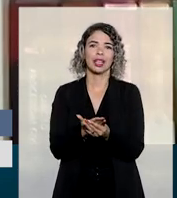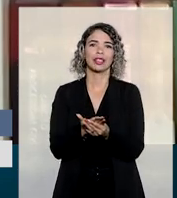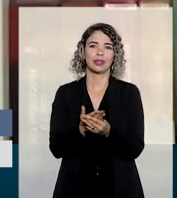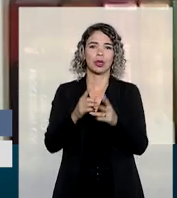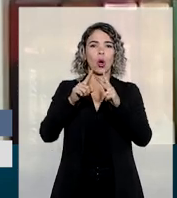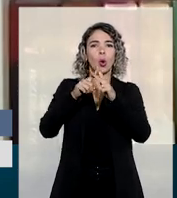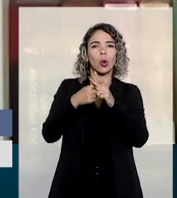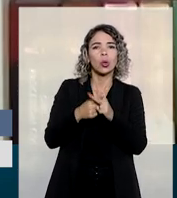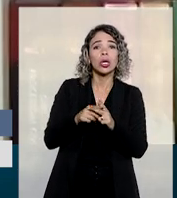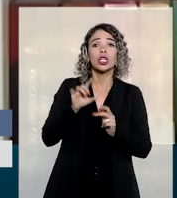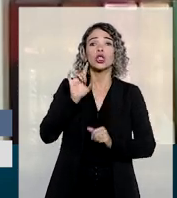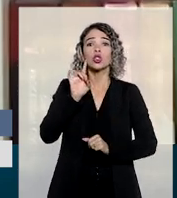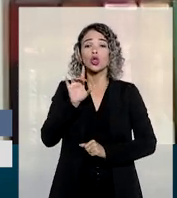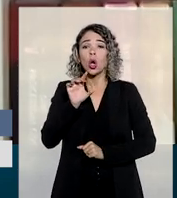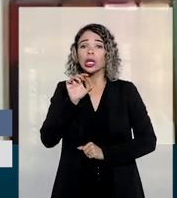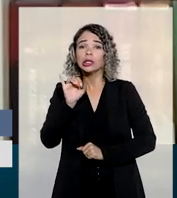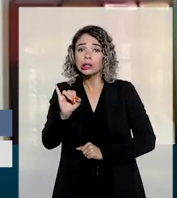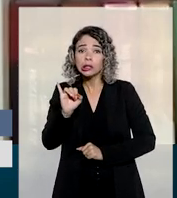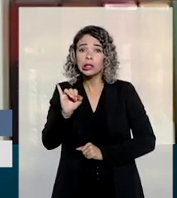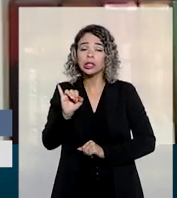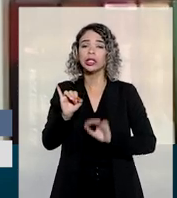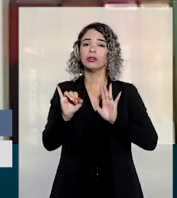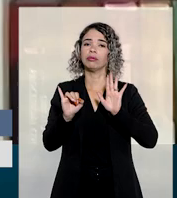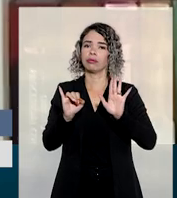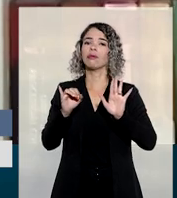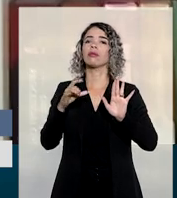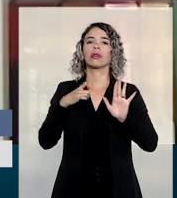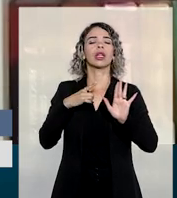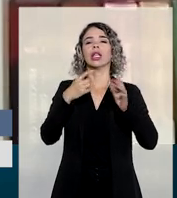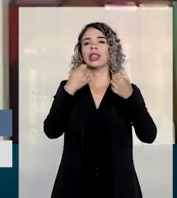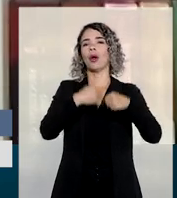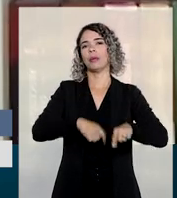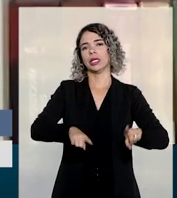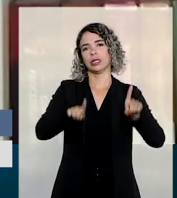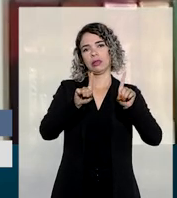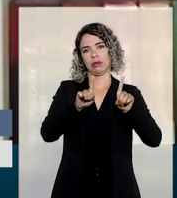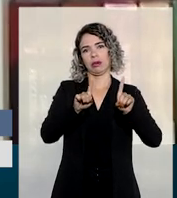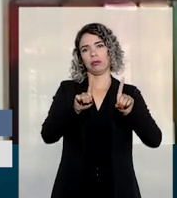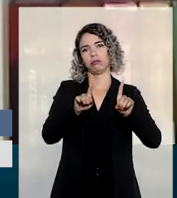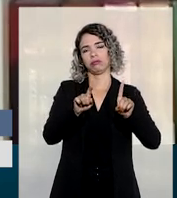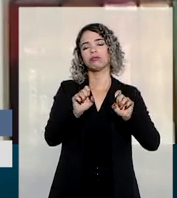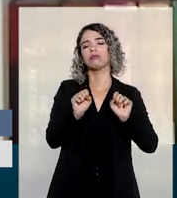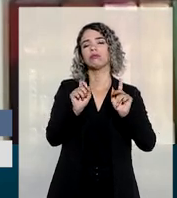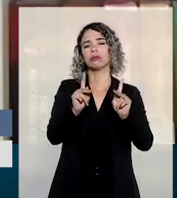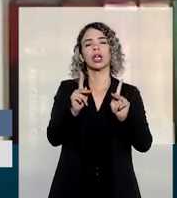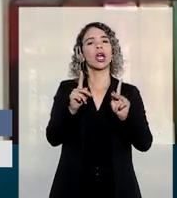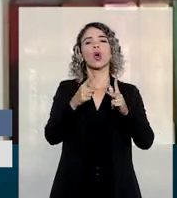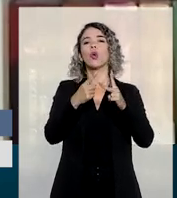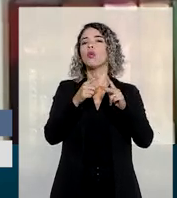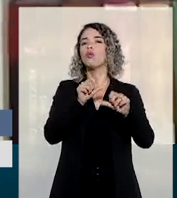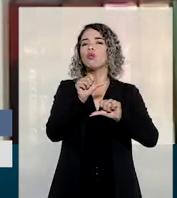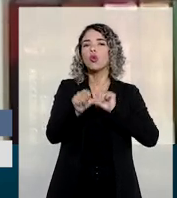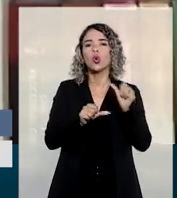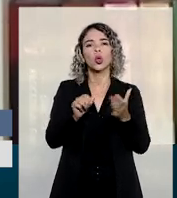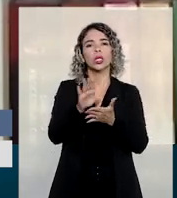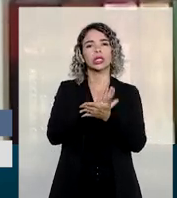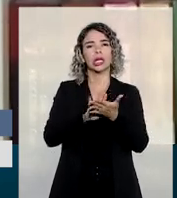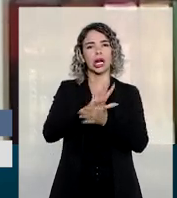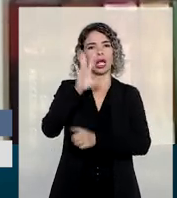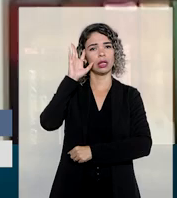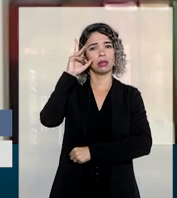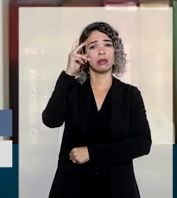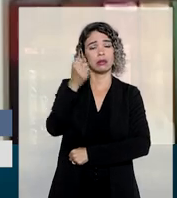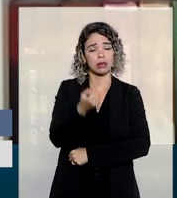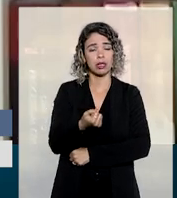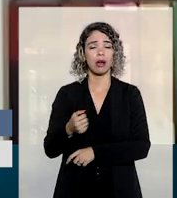dispensar essa ratificação naquelas hipóteses em que ela for logicamente desnecessária, ou seja, em que não haja modificação